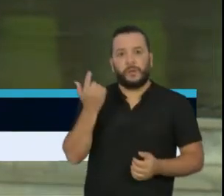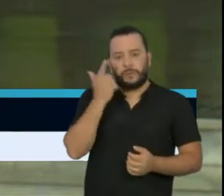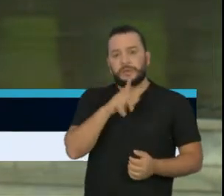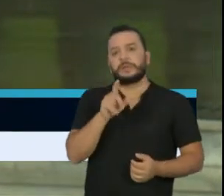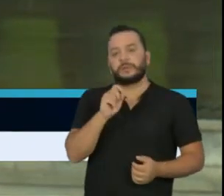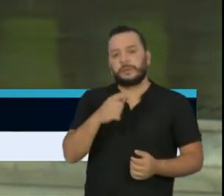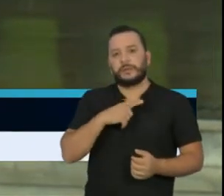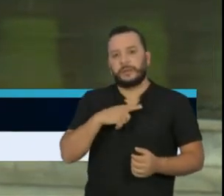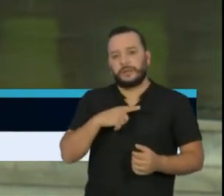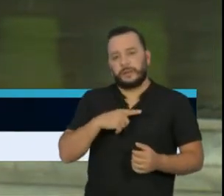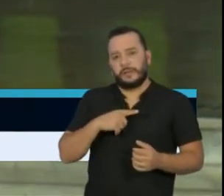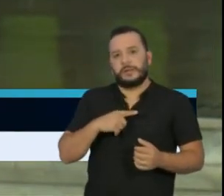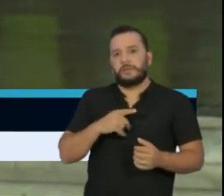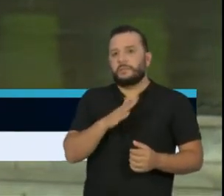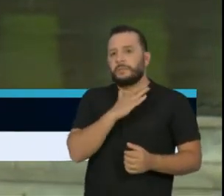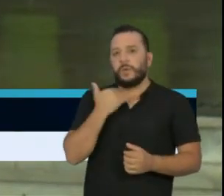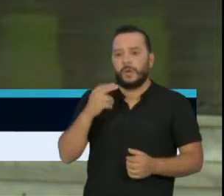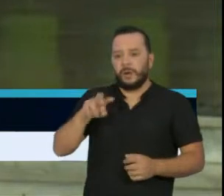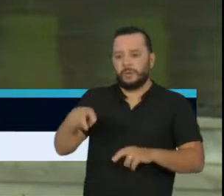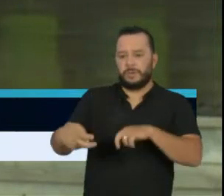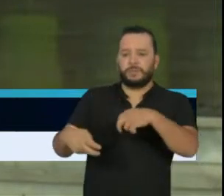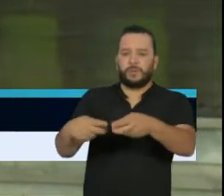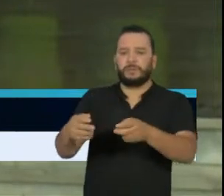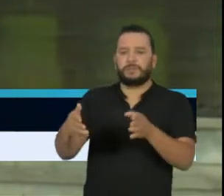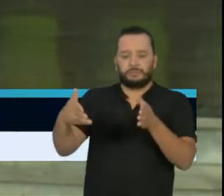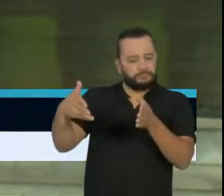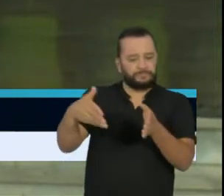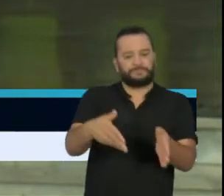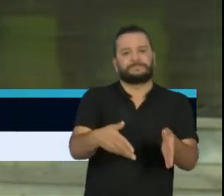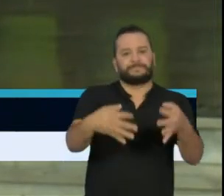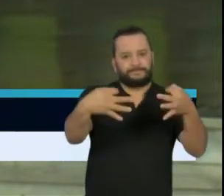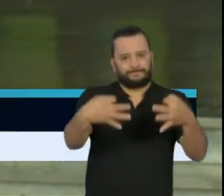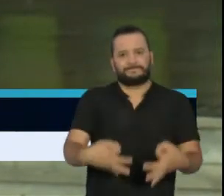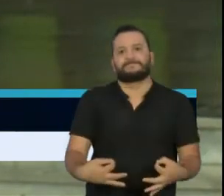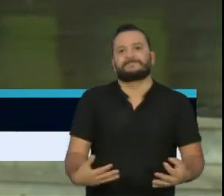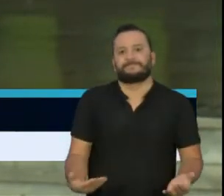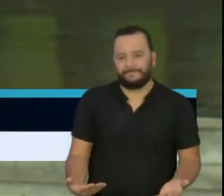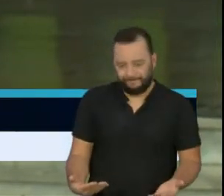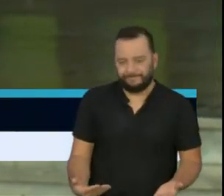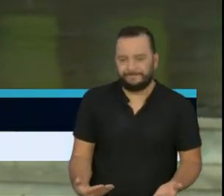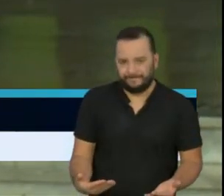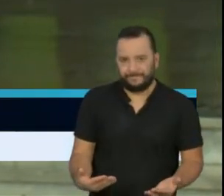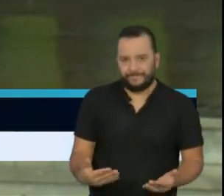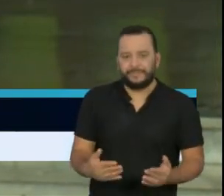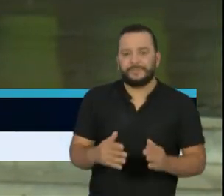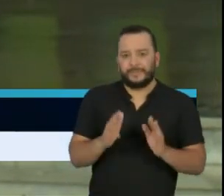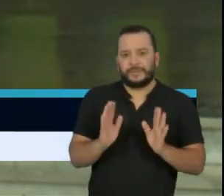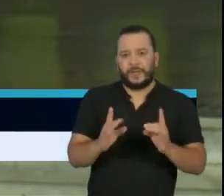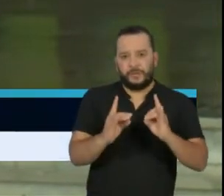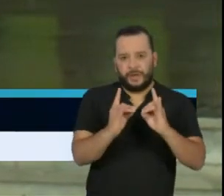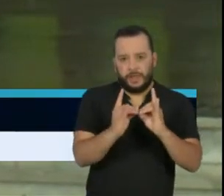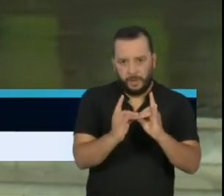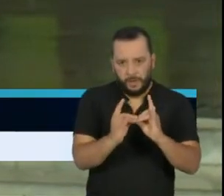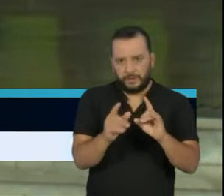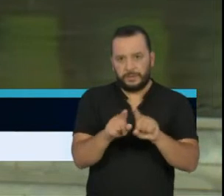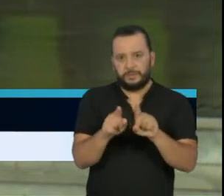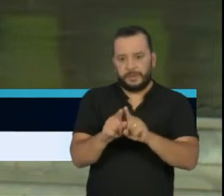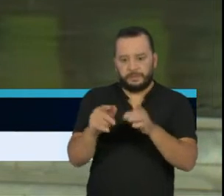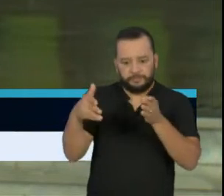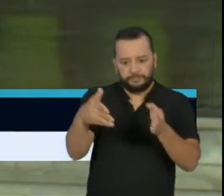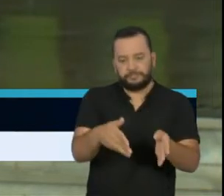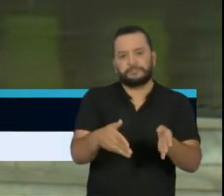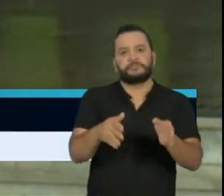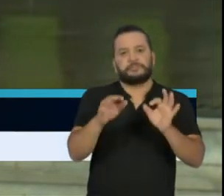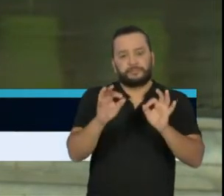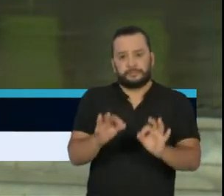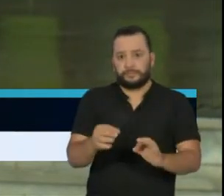sepultamento digno aos entes que vão ser perdidos. Por isso, elaboramos um plano de contingência